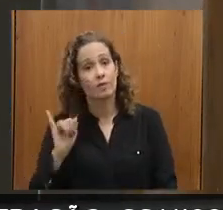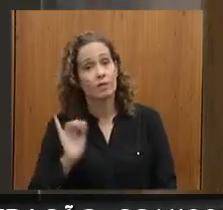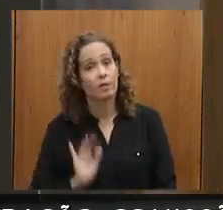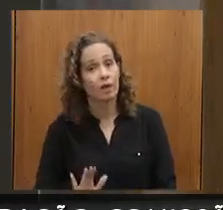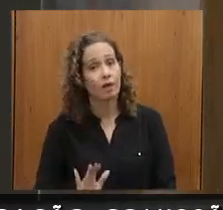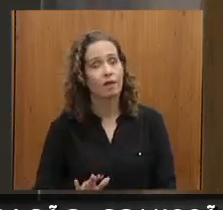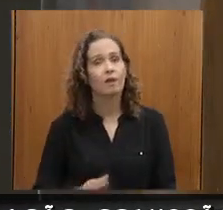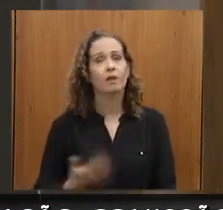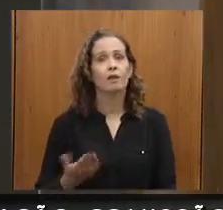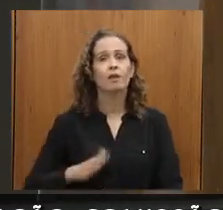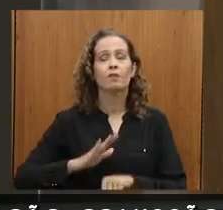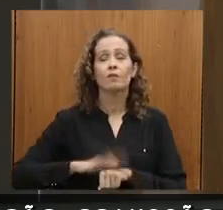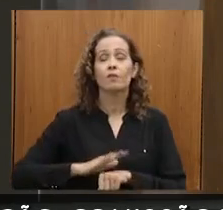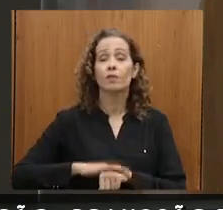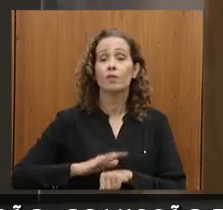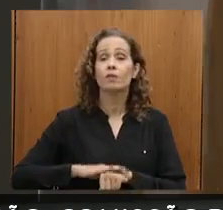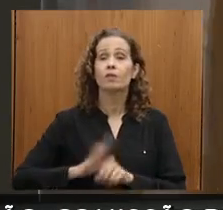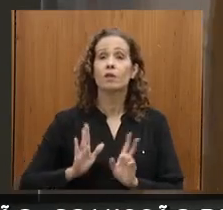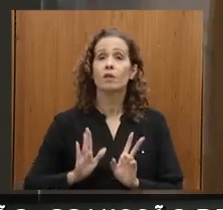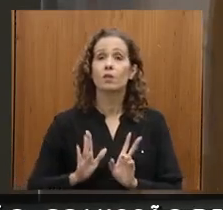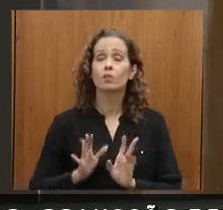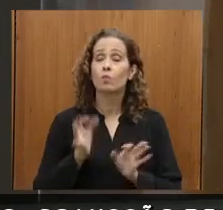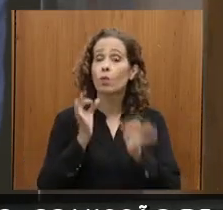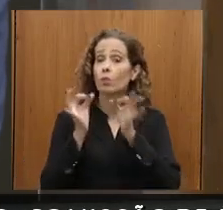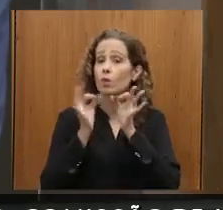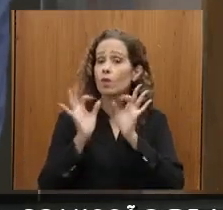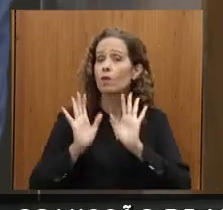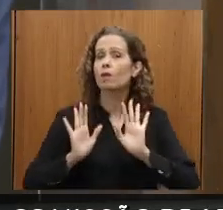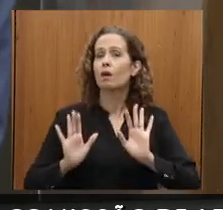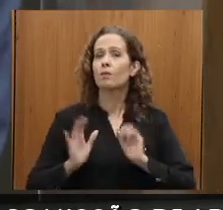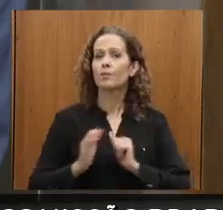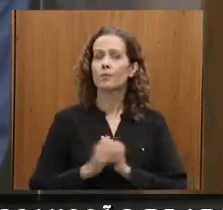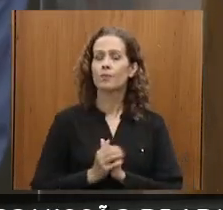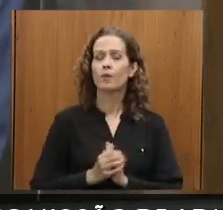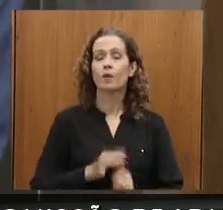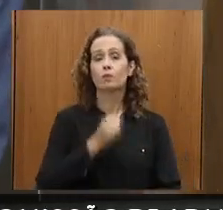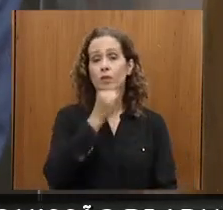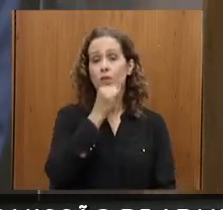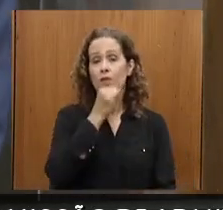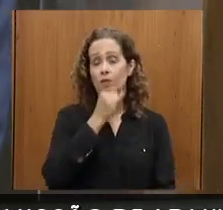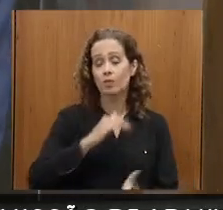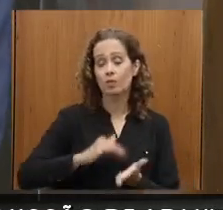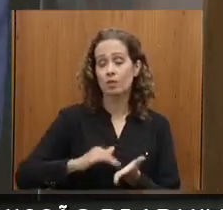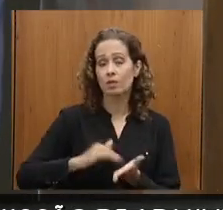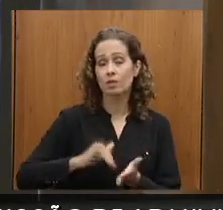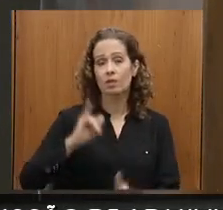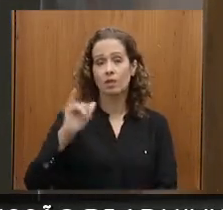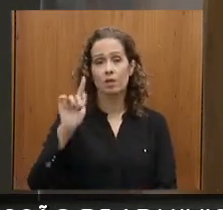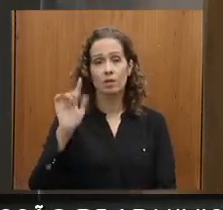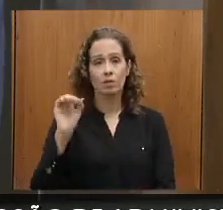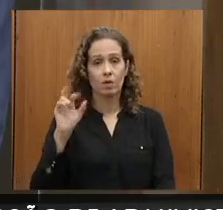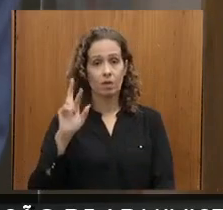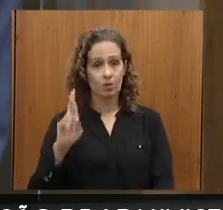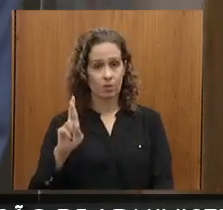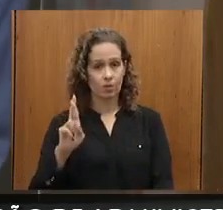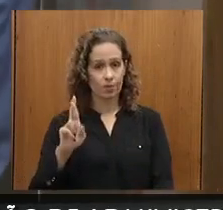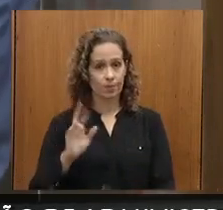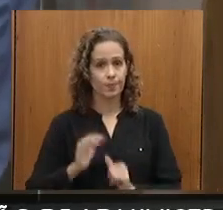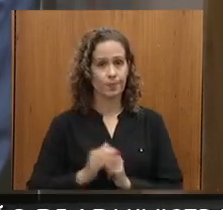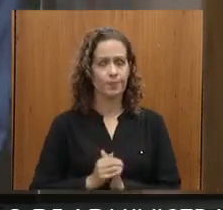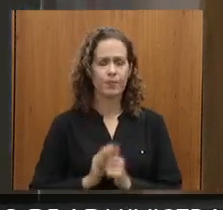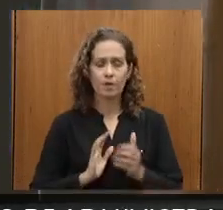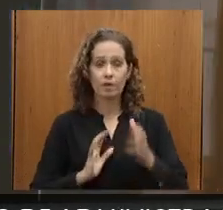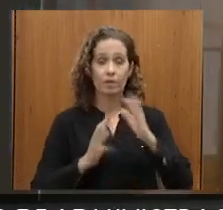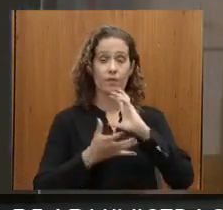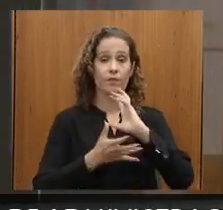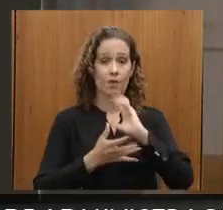aí eu vou fazer aqui uma ressalva, a partir do exemplo do secretário Igor Eto. Na reforma da